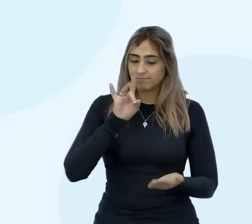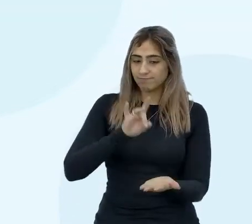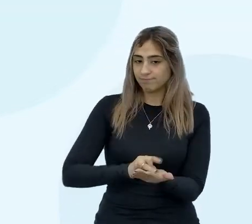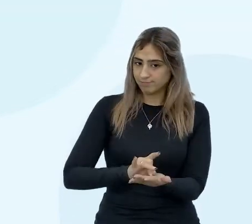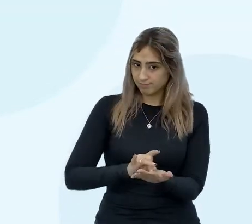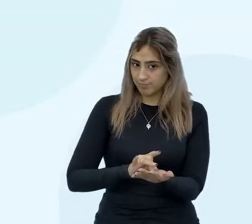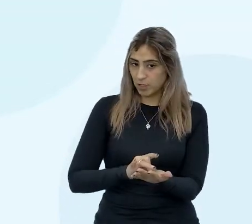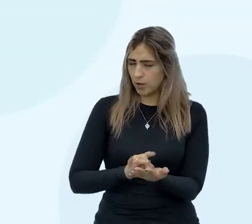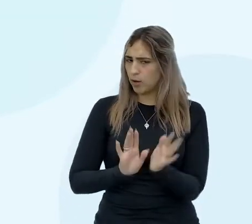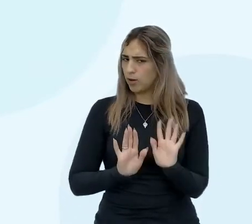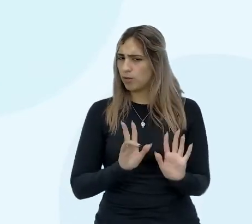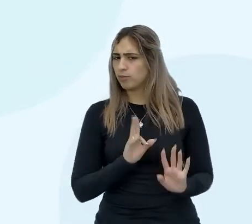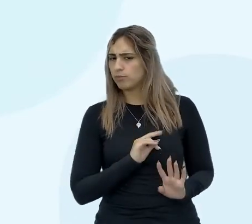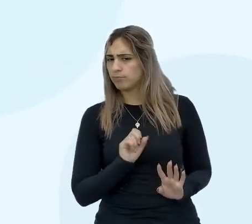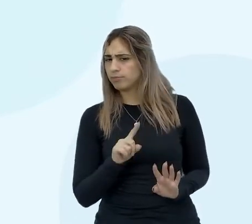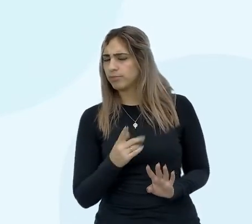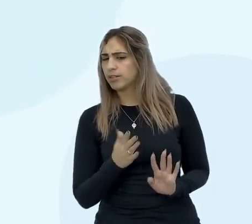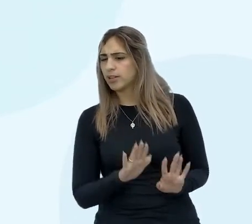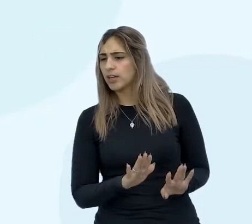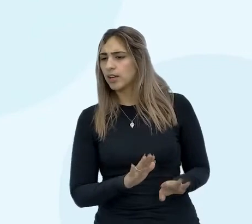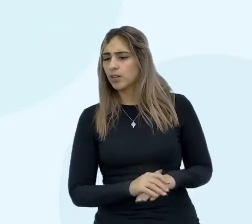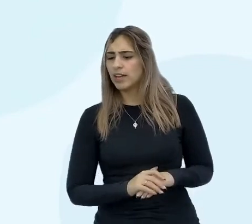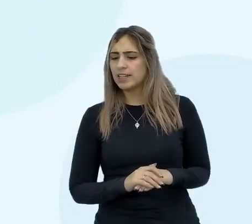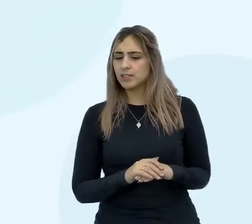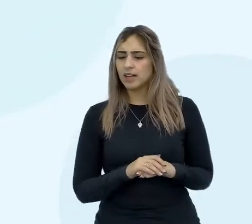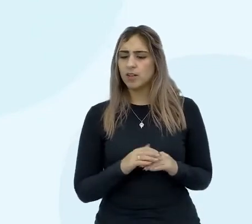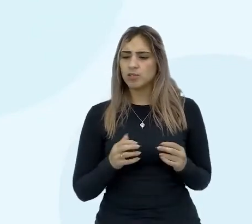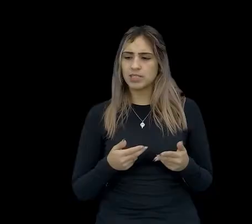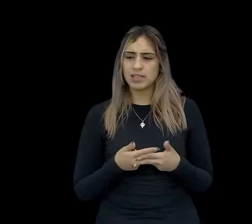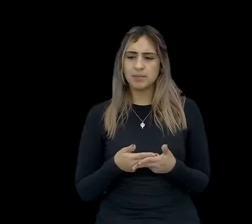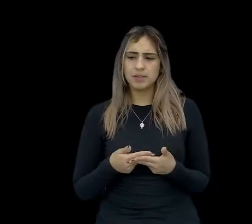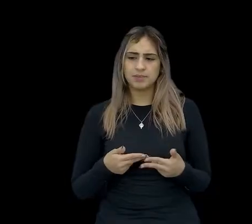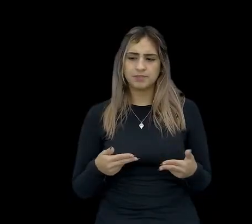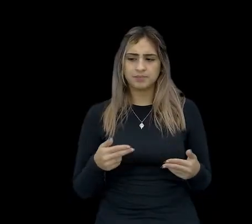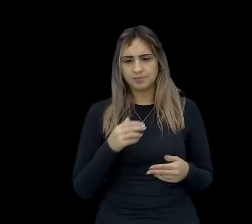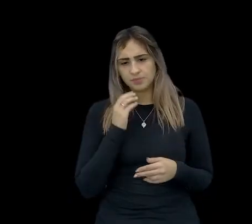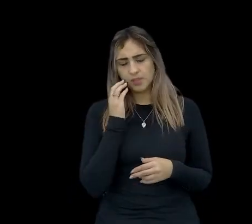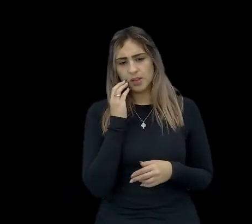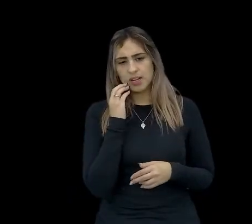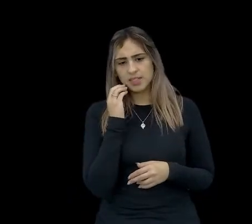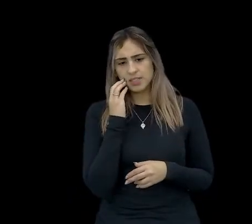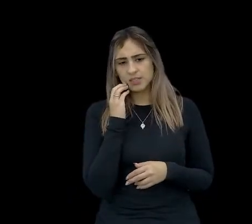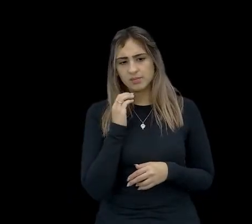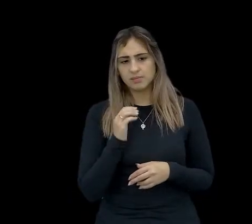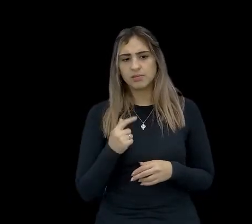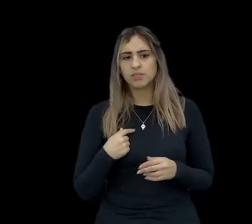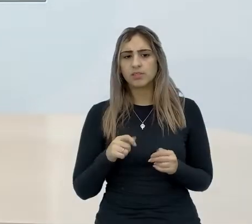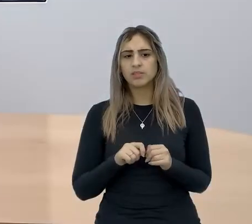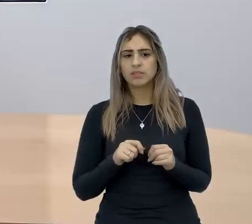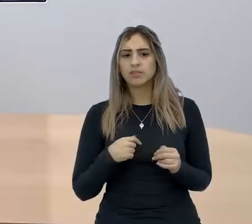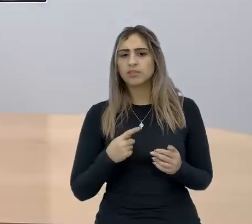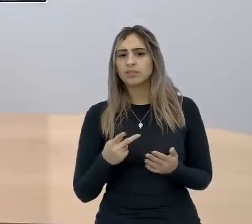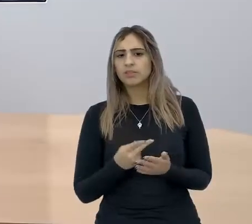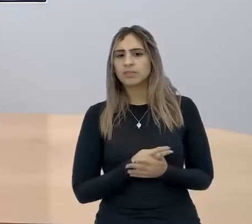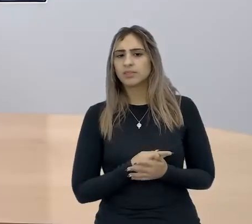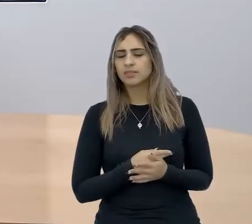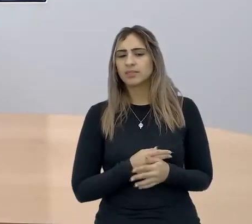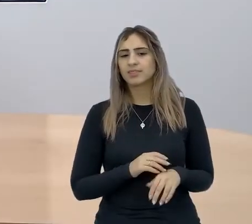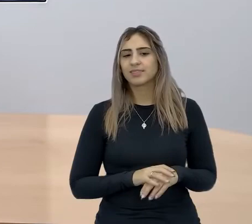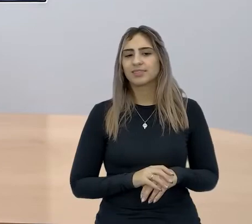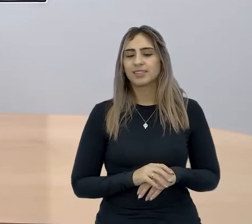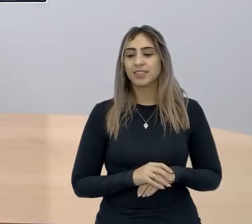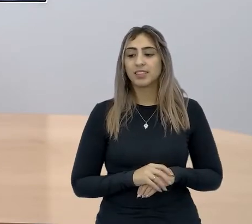raiz para lá. Opa, peraí. Eu não ativei a caneta, estou ativando. O que eu fiz? Não, fiz errado.